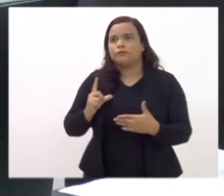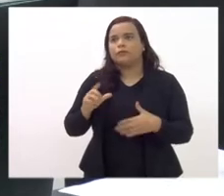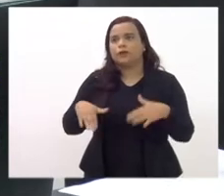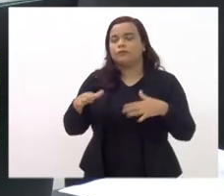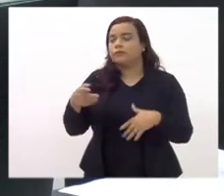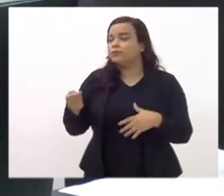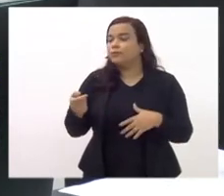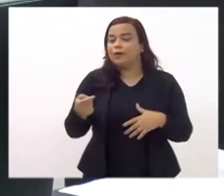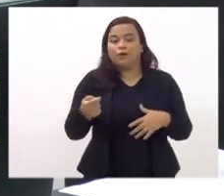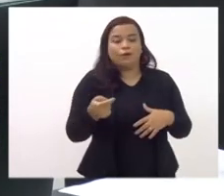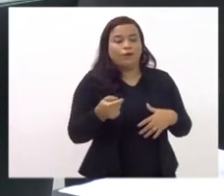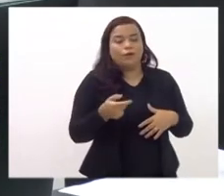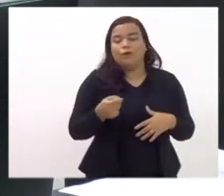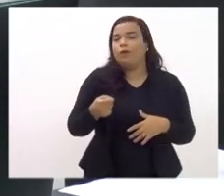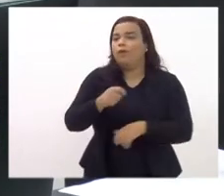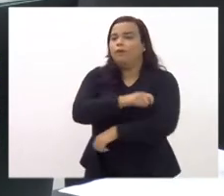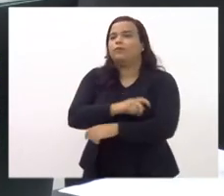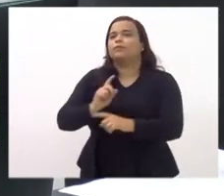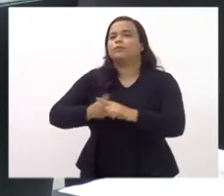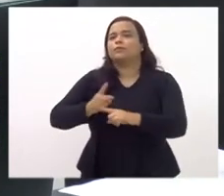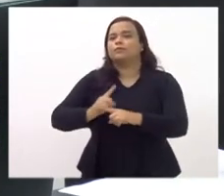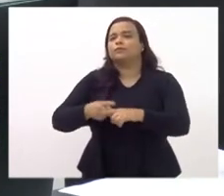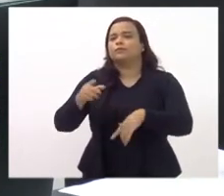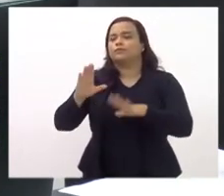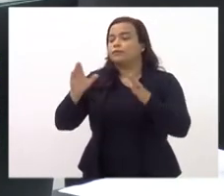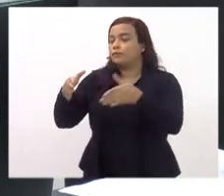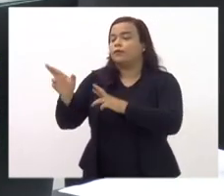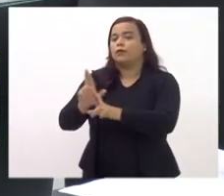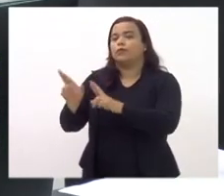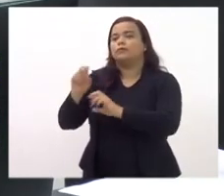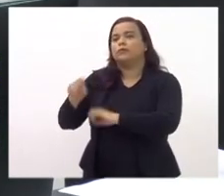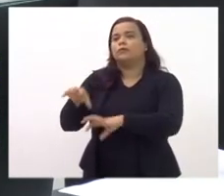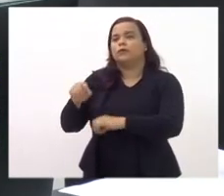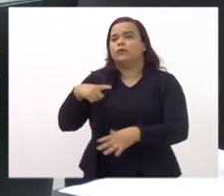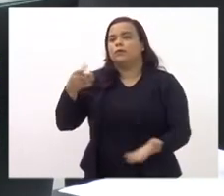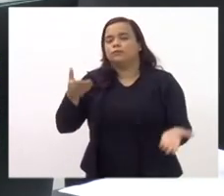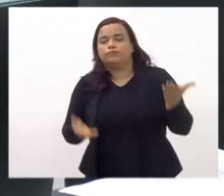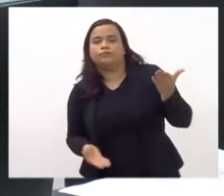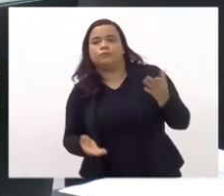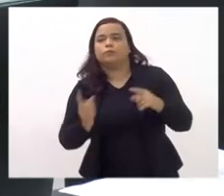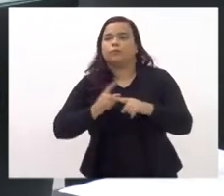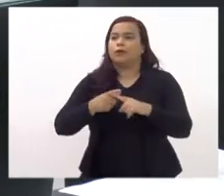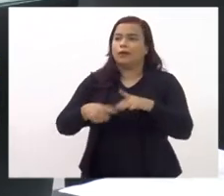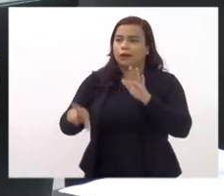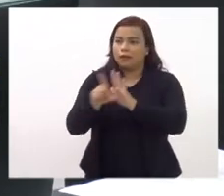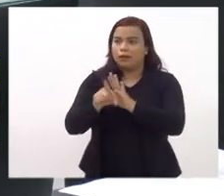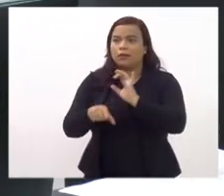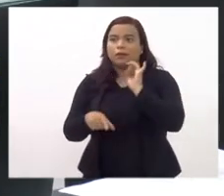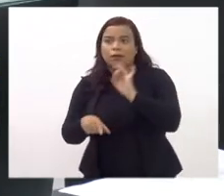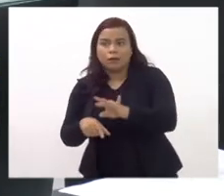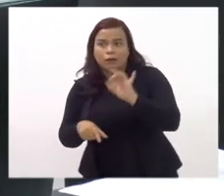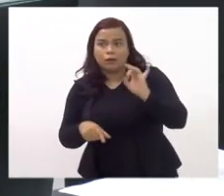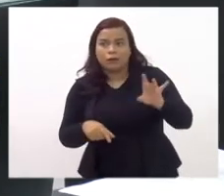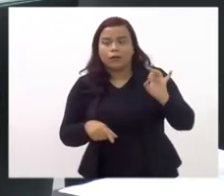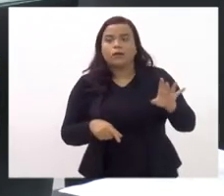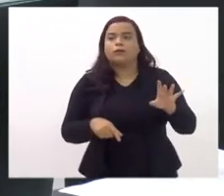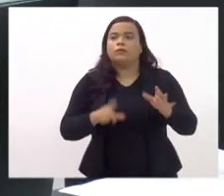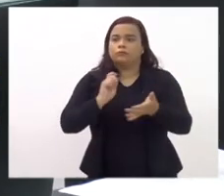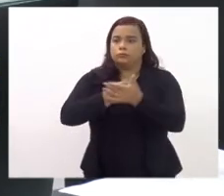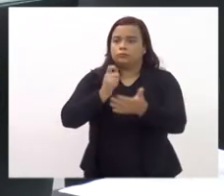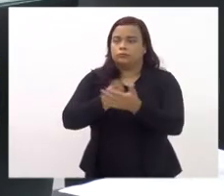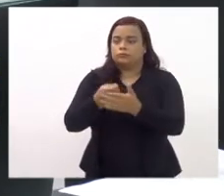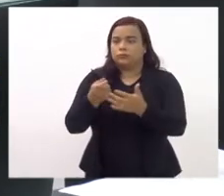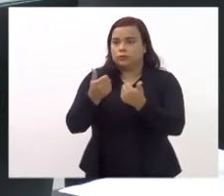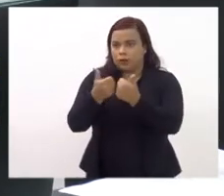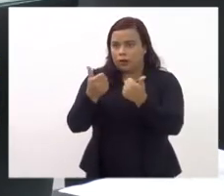tem que destinar recursos para a educação, inclusive de uma forma desproporcional, porque, por lei, cada passagem que o Estado do Rio de Janeiro paga,